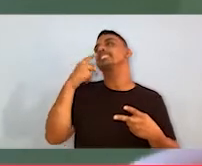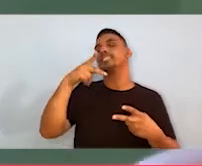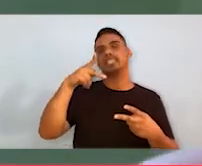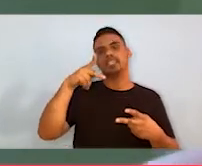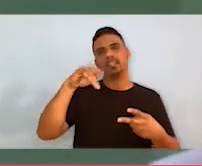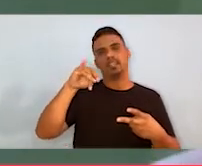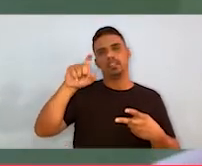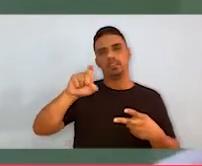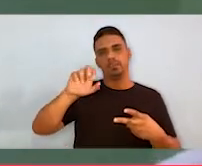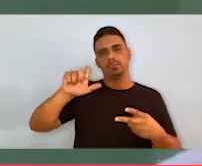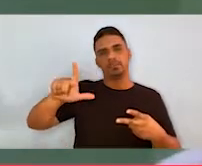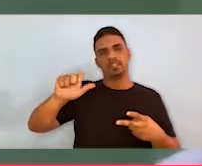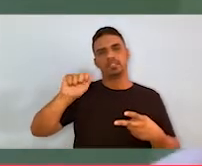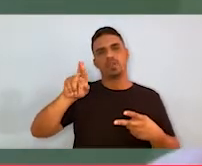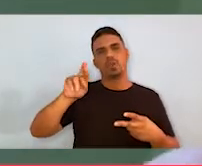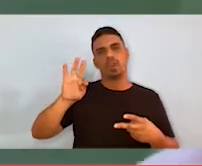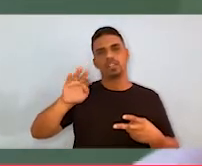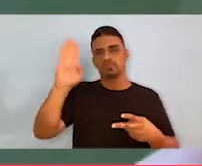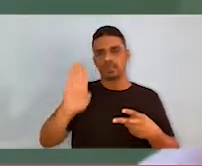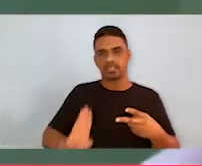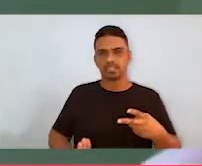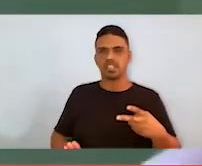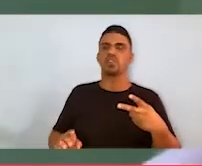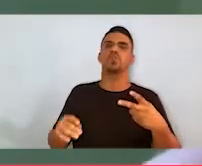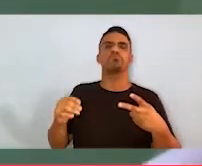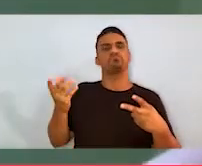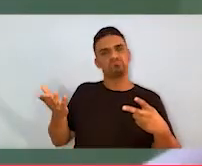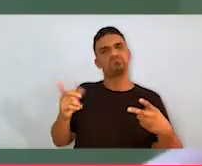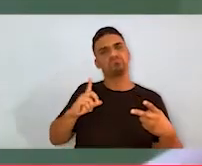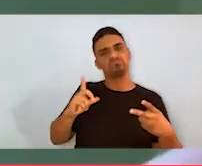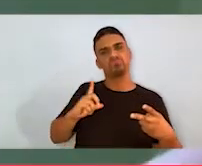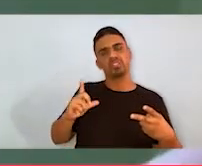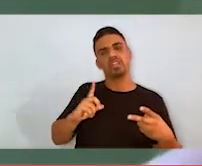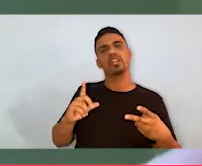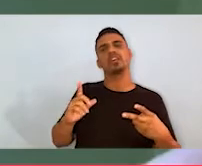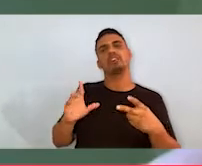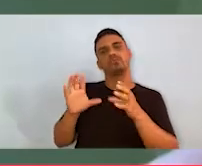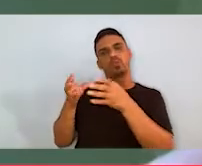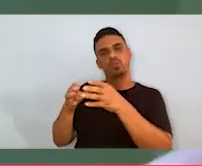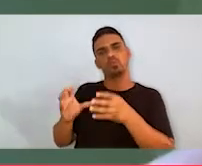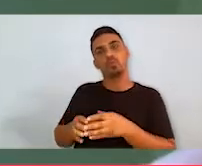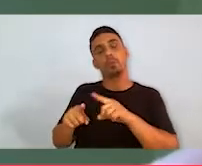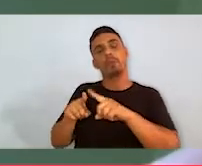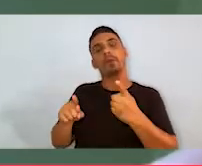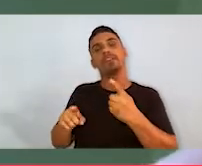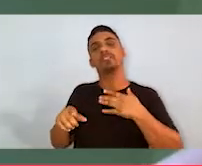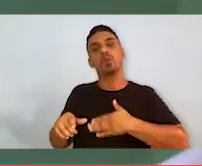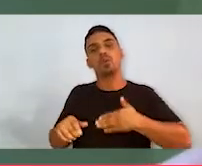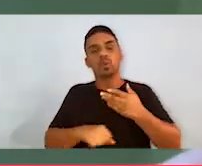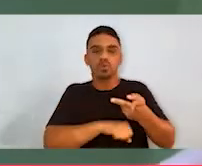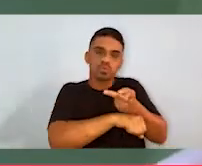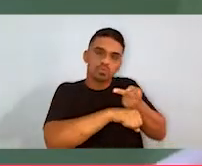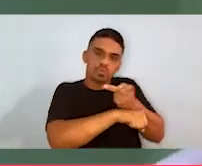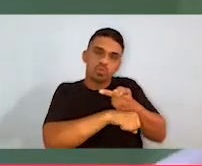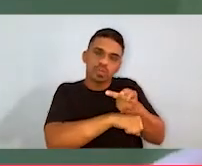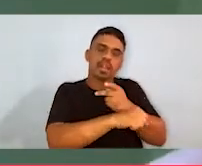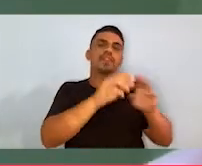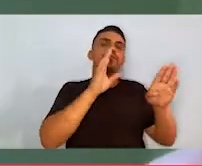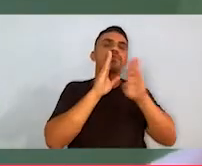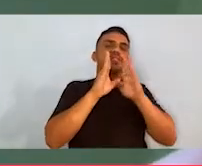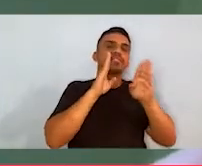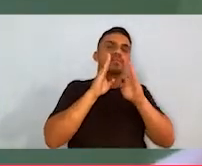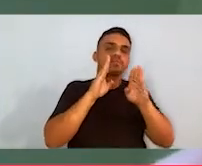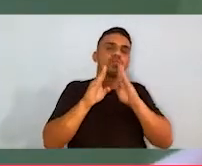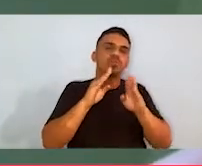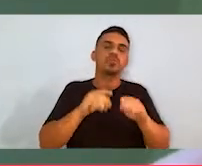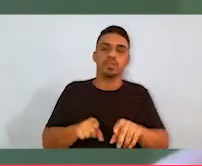Pixel Art Brasil, se bem me lembro, também tem, mas geralmente eu costumo procurar algumas coisas pelo Facebook ou pelo Instagram, e